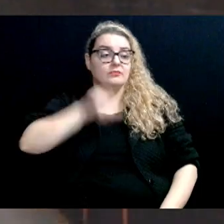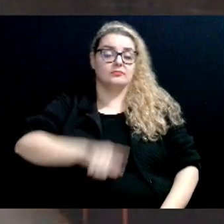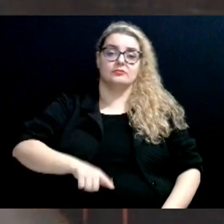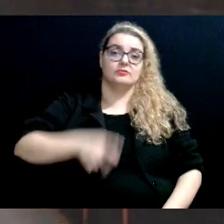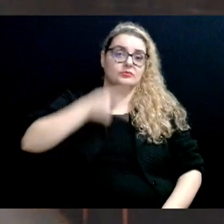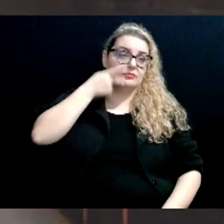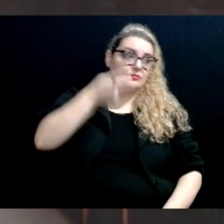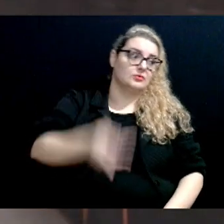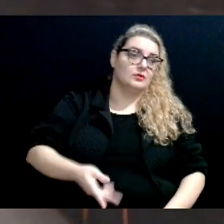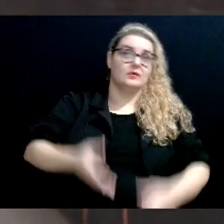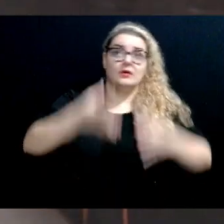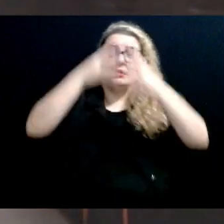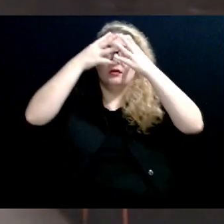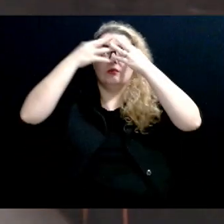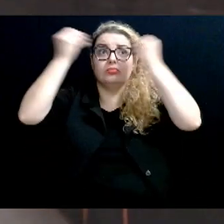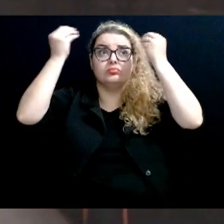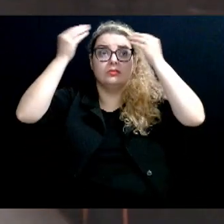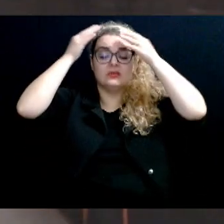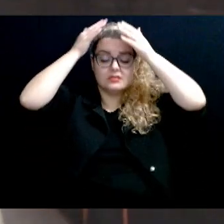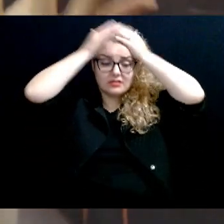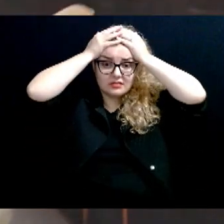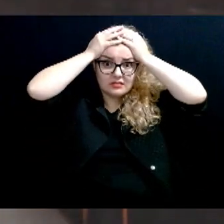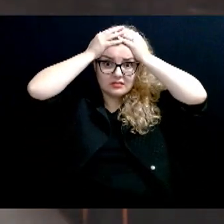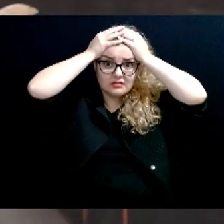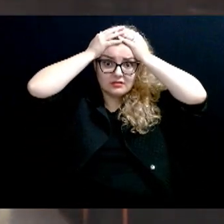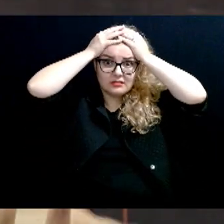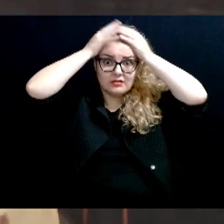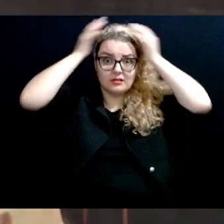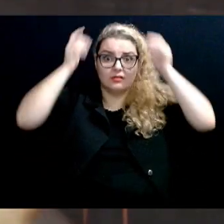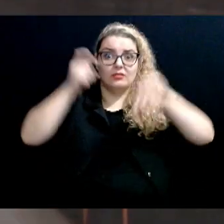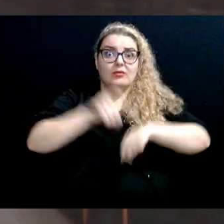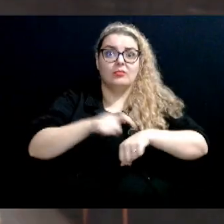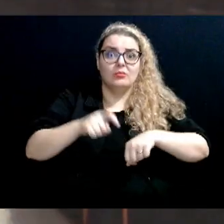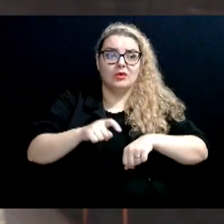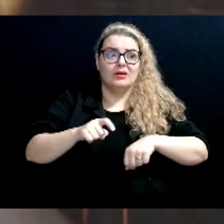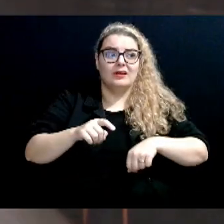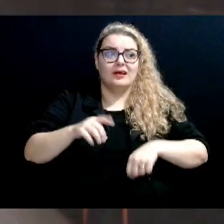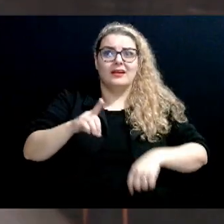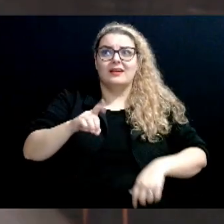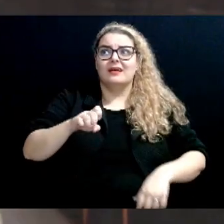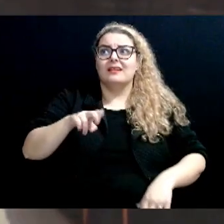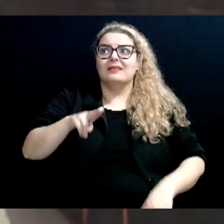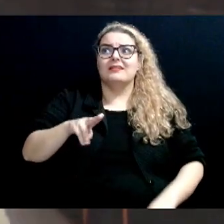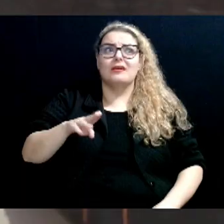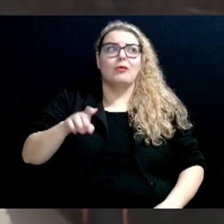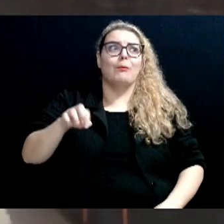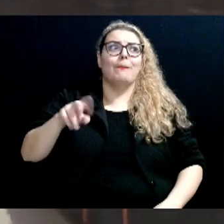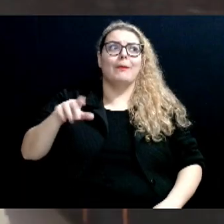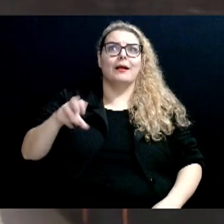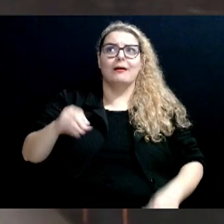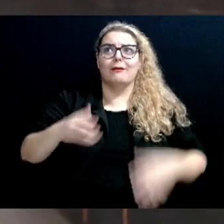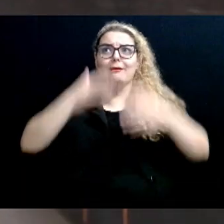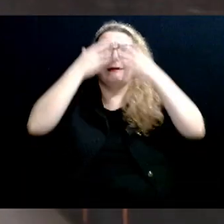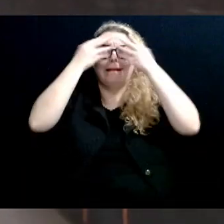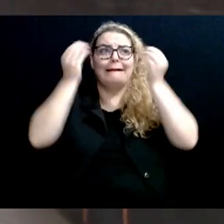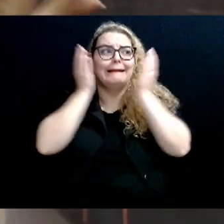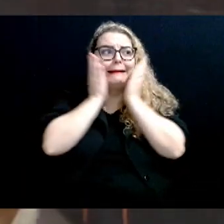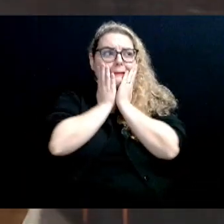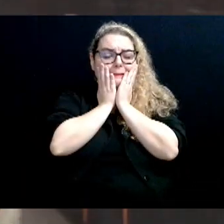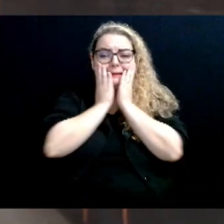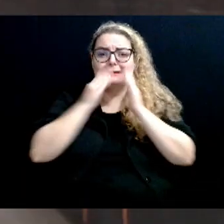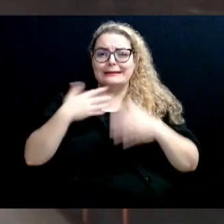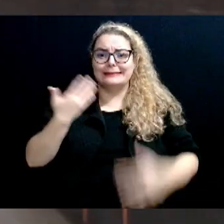né? Que eu acho que a gente vai falar em algum momento. O que é, né? Deu branco, não lembro de nada. Então, assim, a ansiedade,